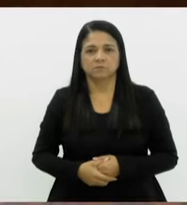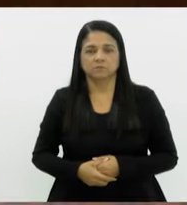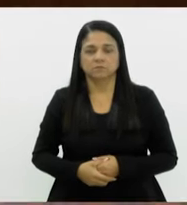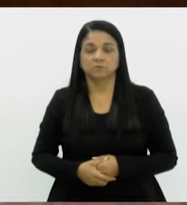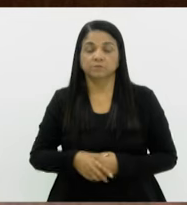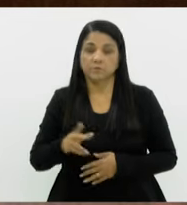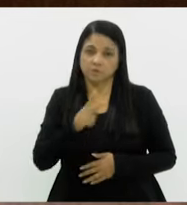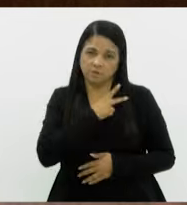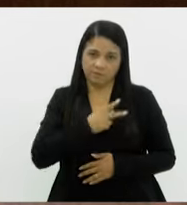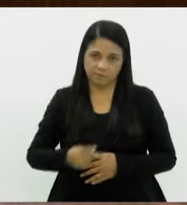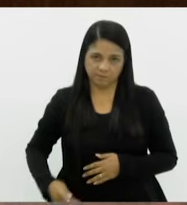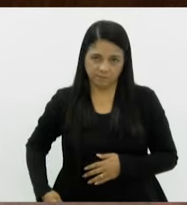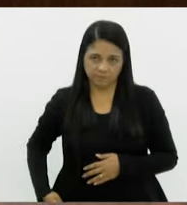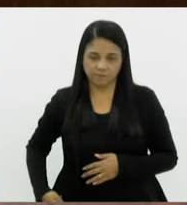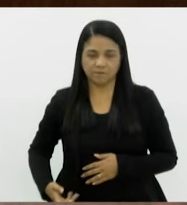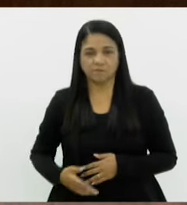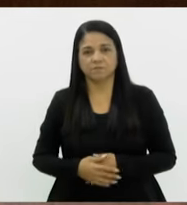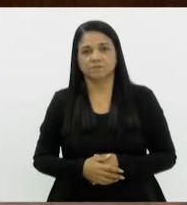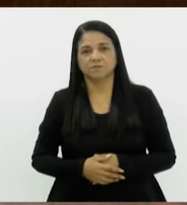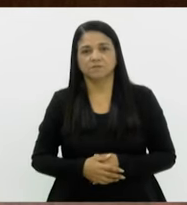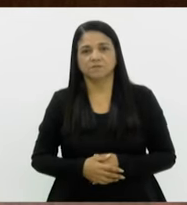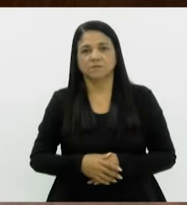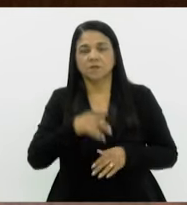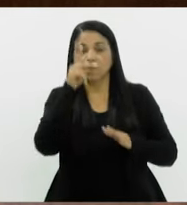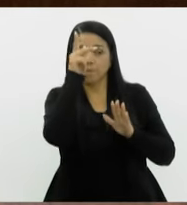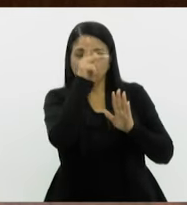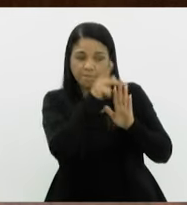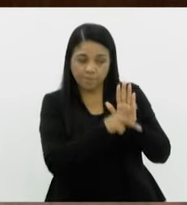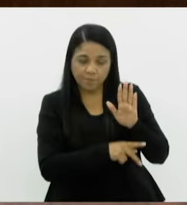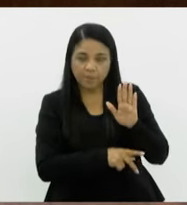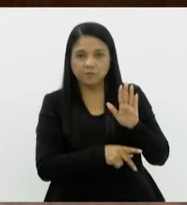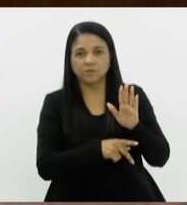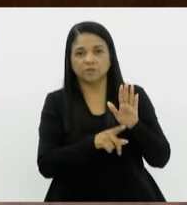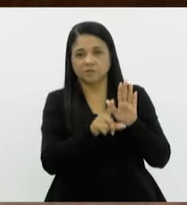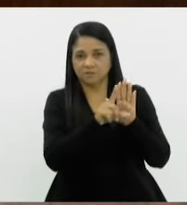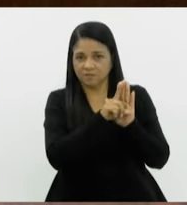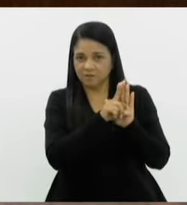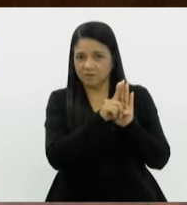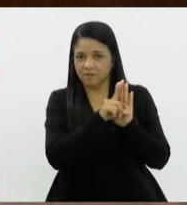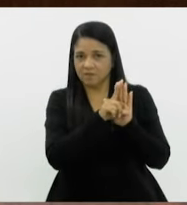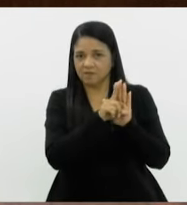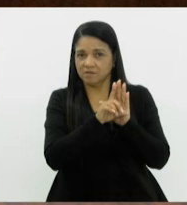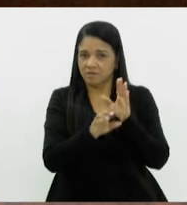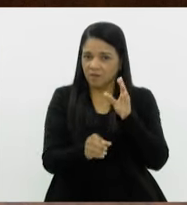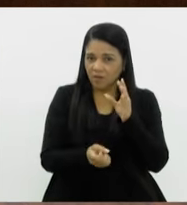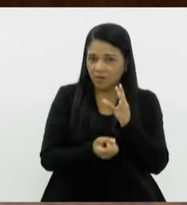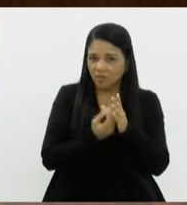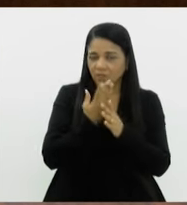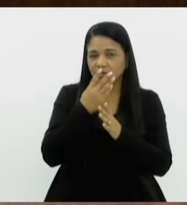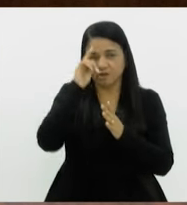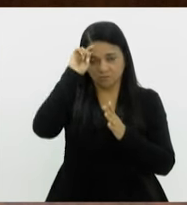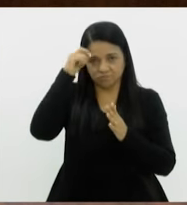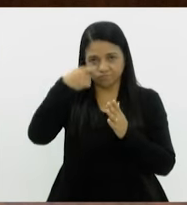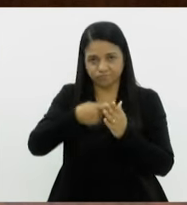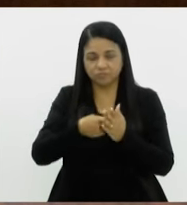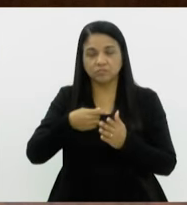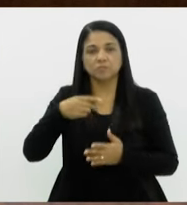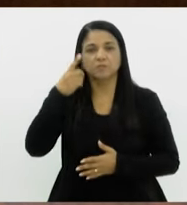Senhora presidente, projeto de lei de autoria do deputado Munir